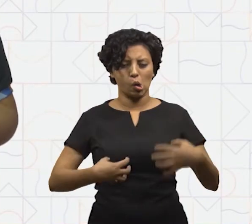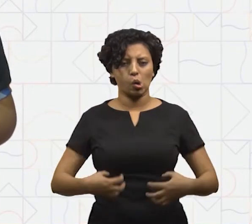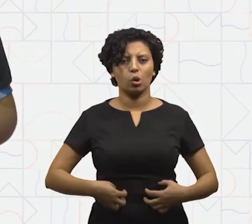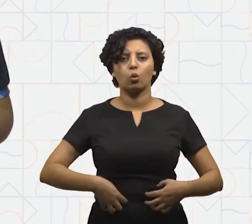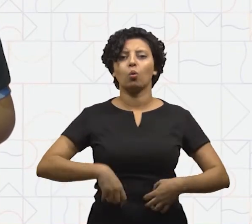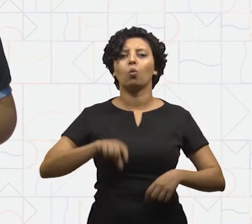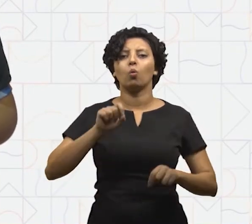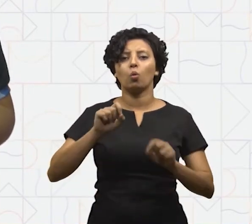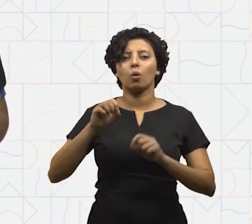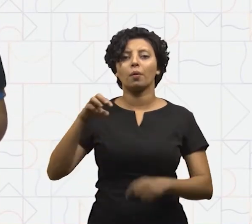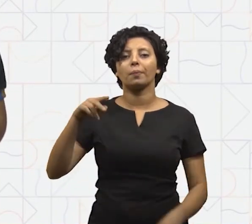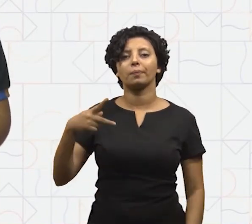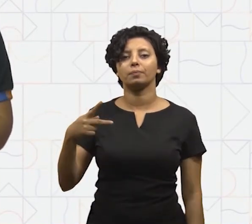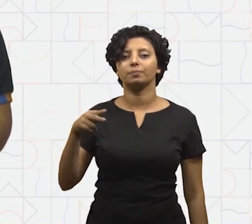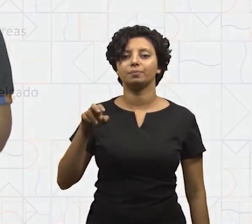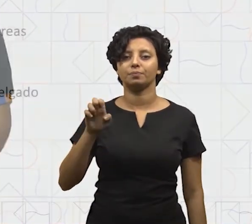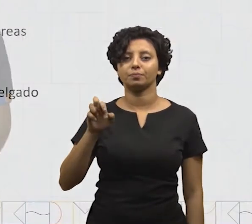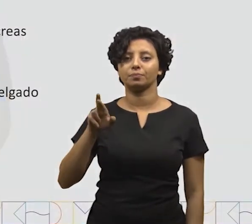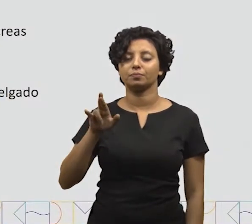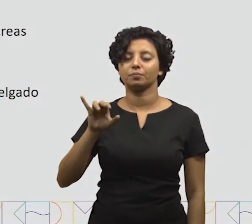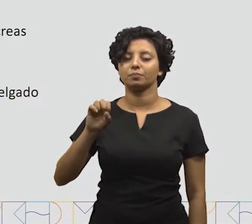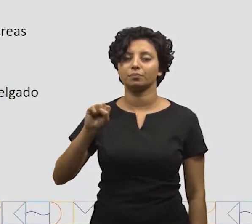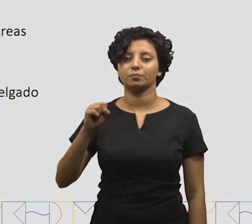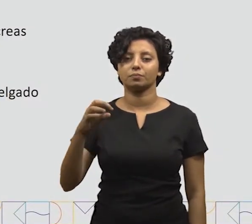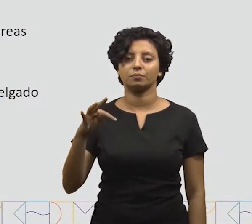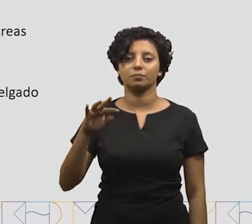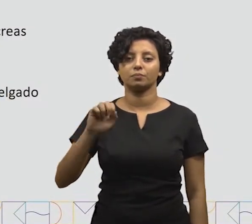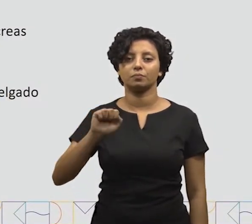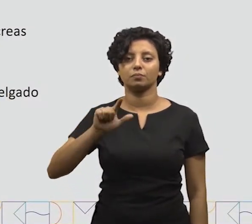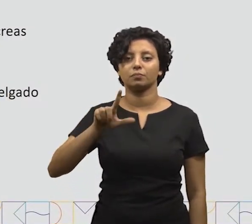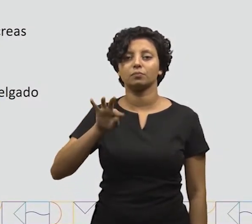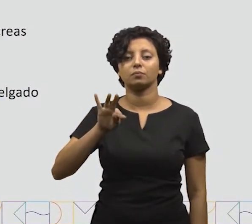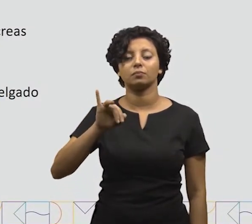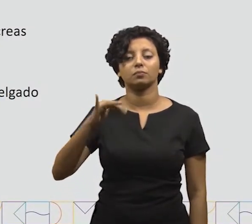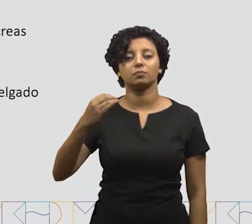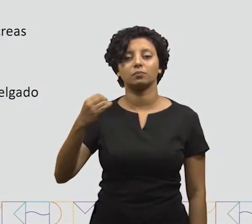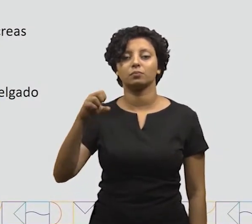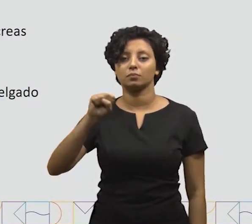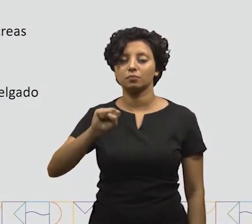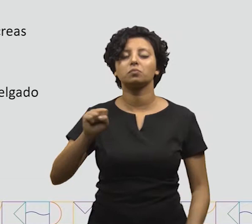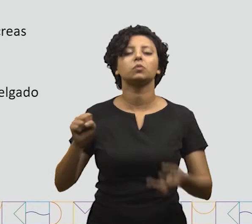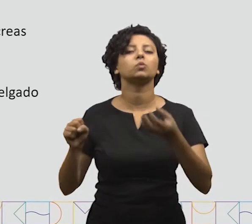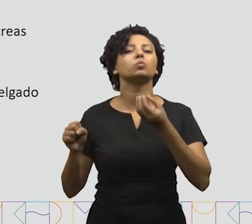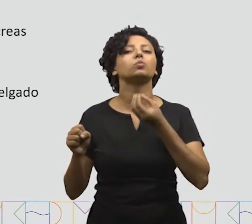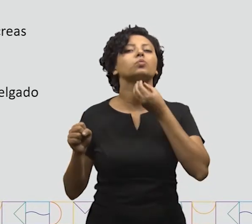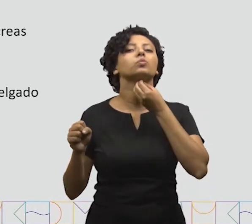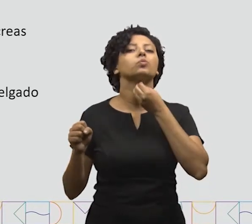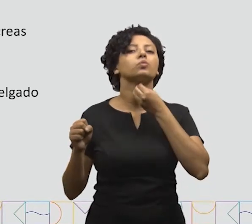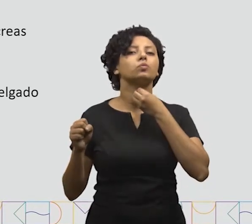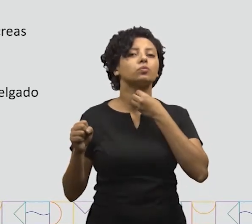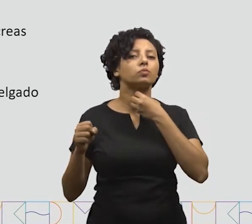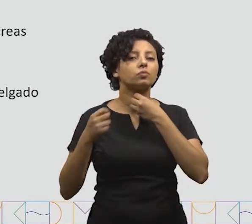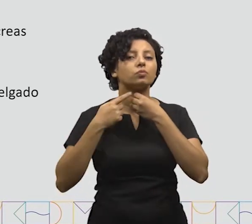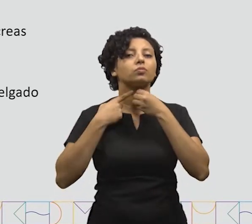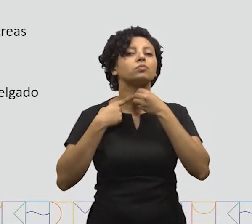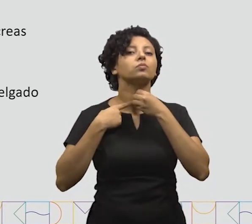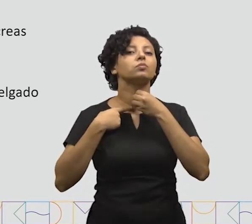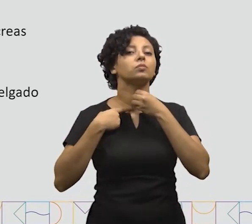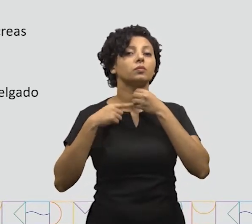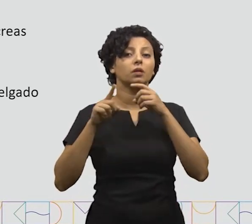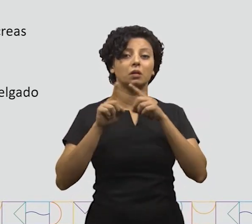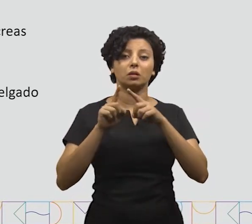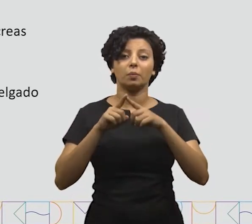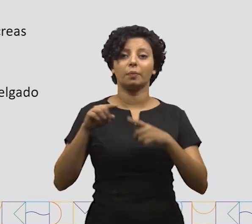chamados movimentos peristálticos. Posteriormente, o bolo alimentar passa pela faringe e